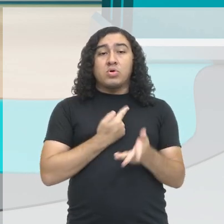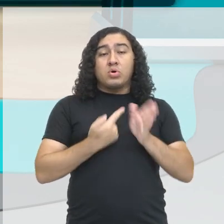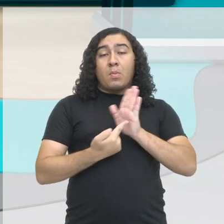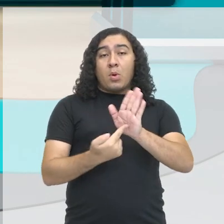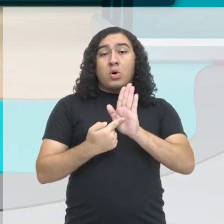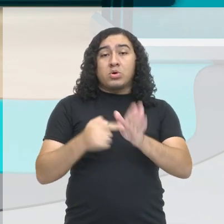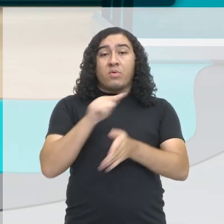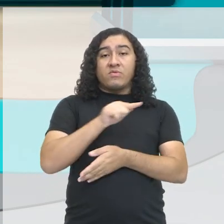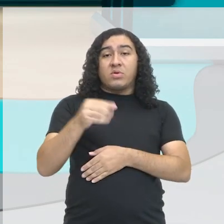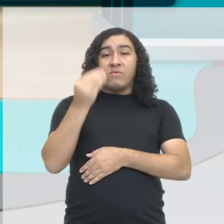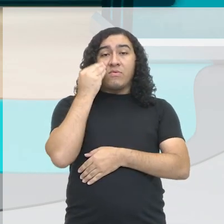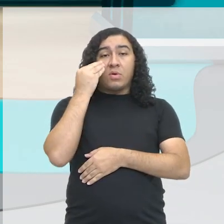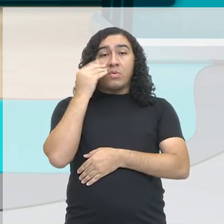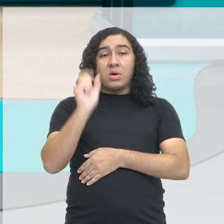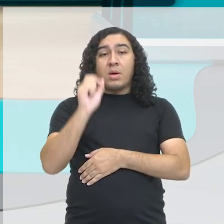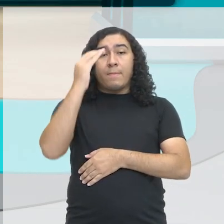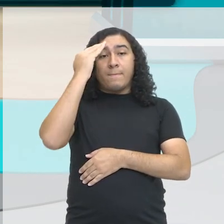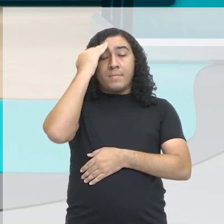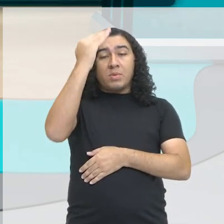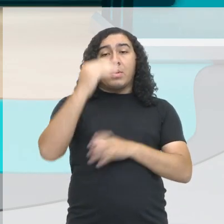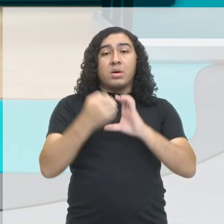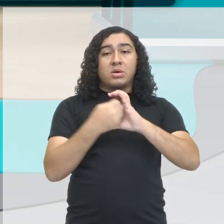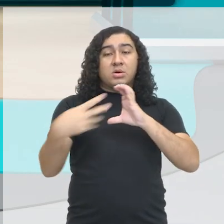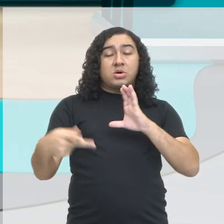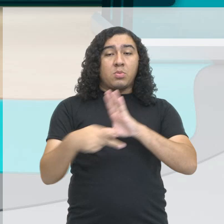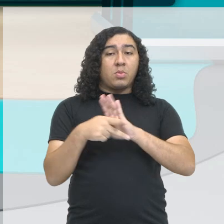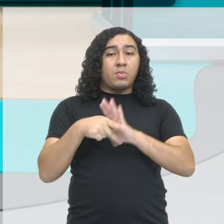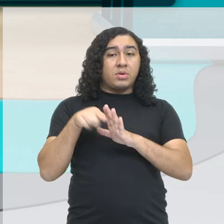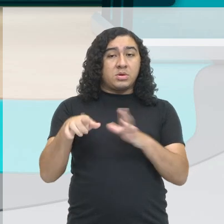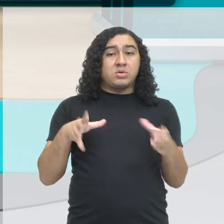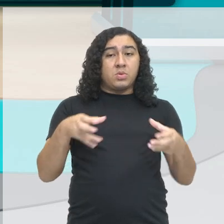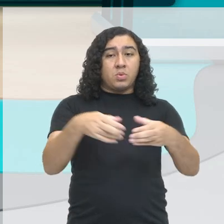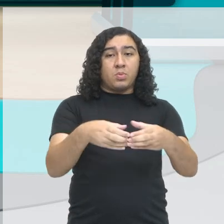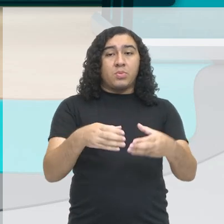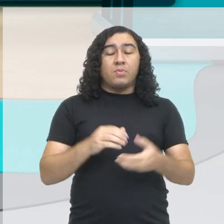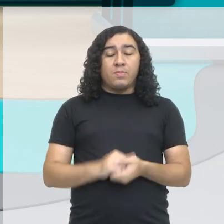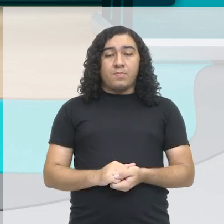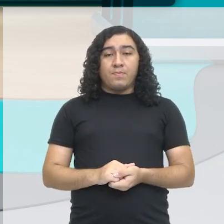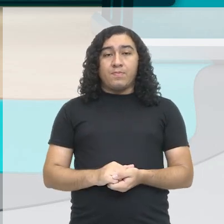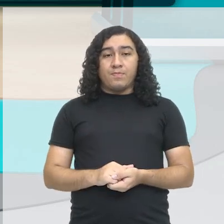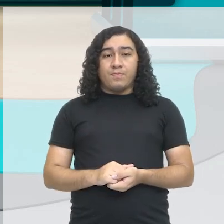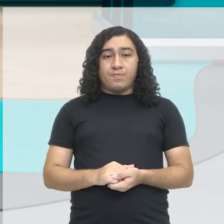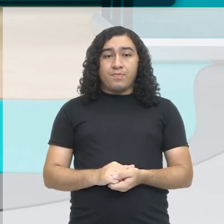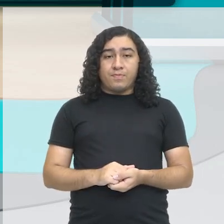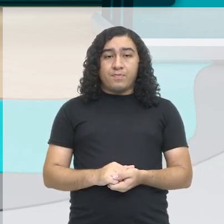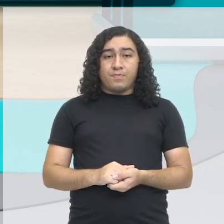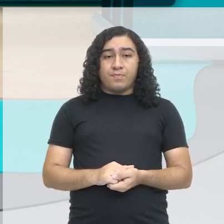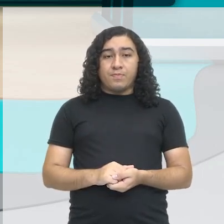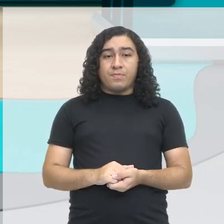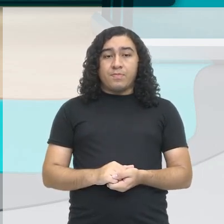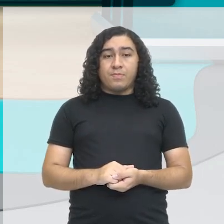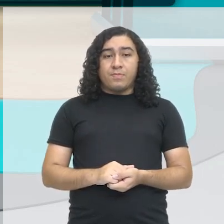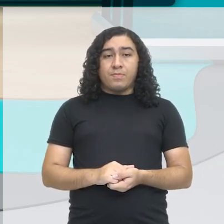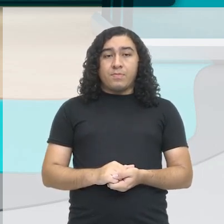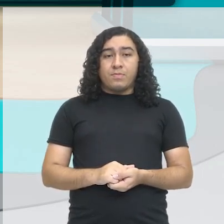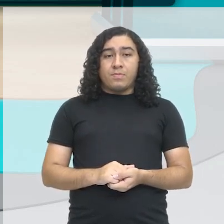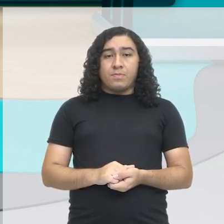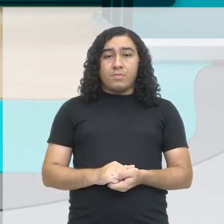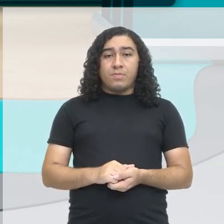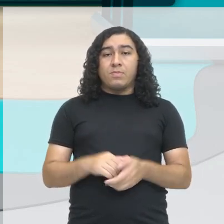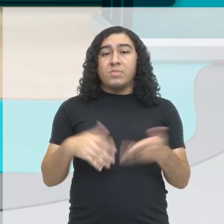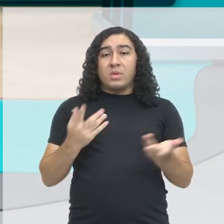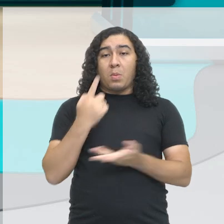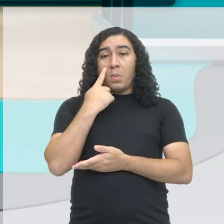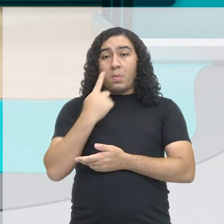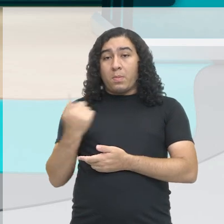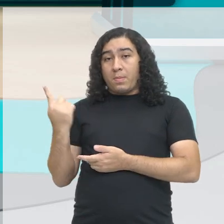vocês as principais características da Jovem Guarda. Então, como vocês podem ver aqui, a Jovem